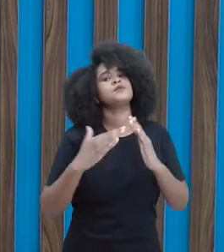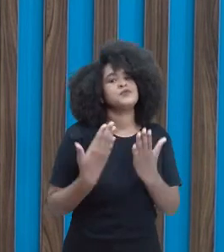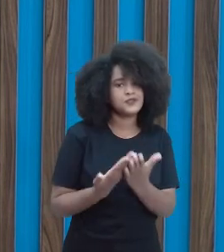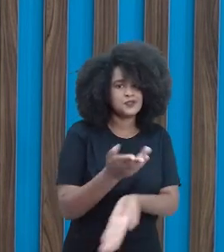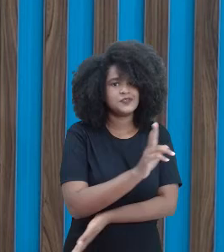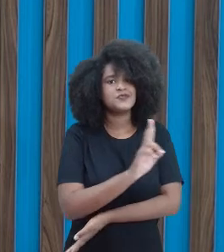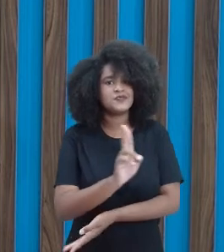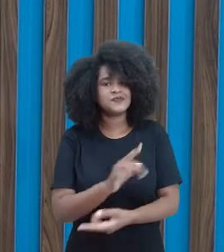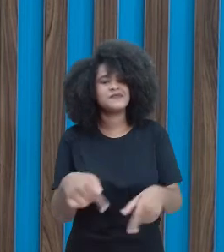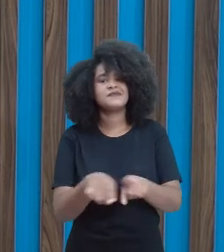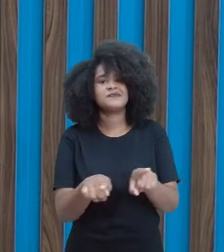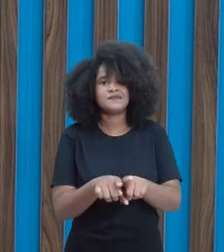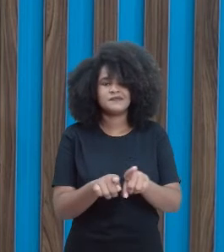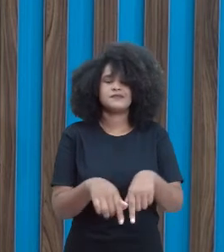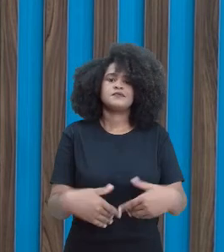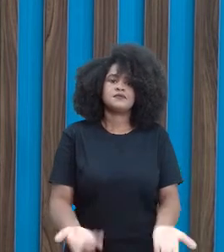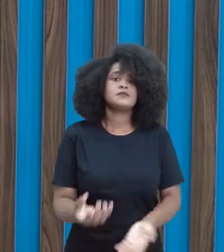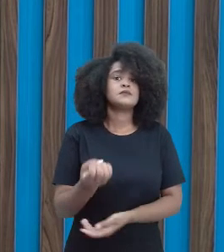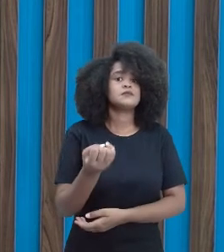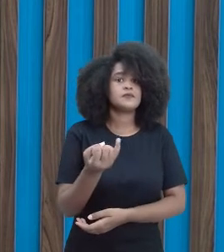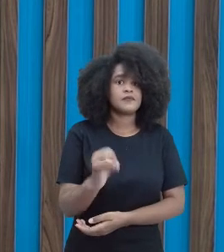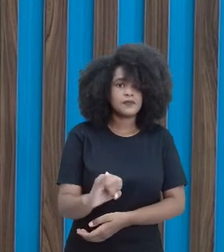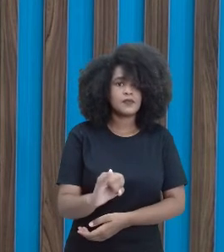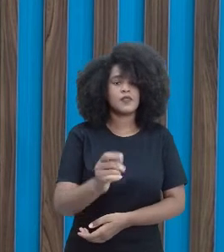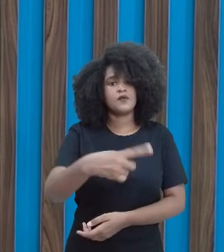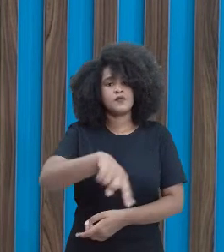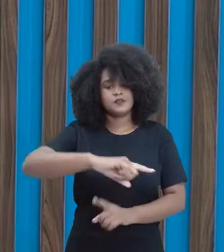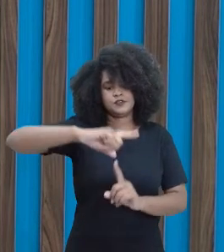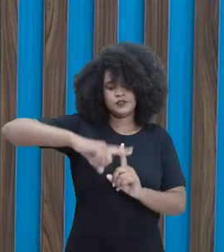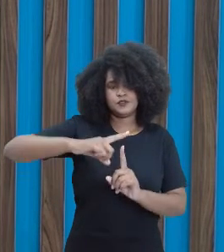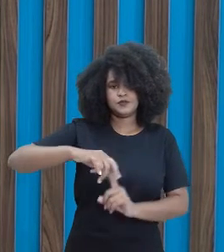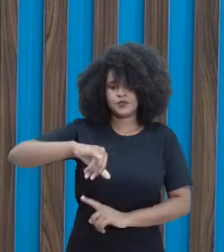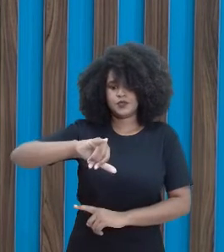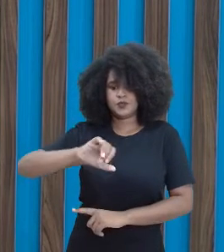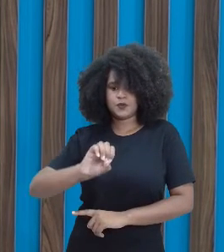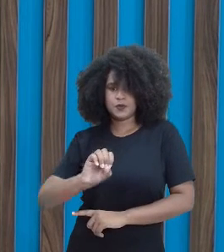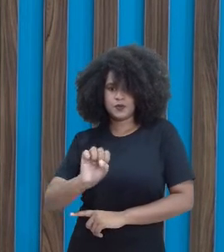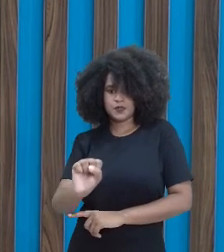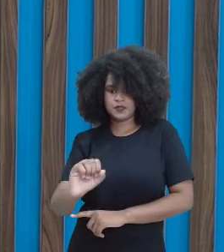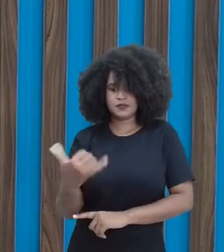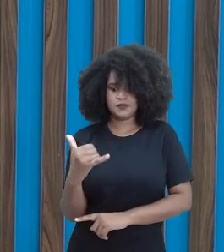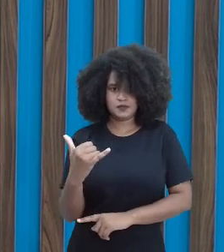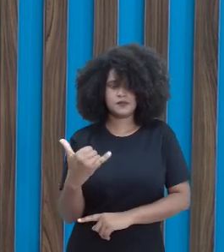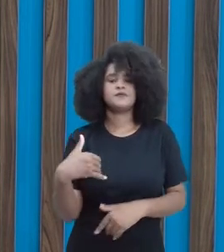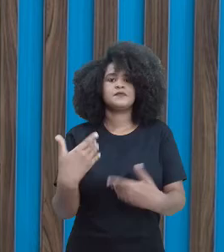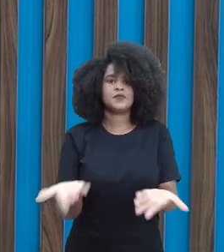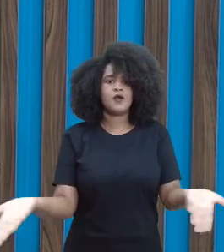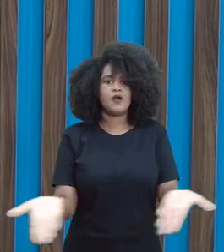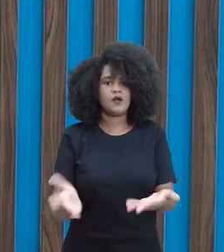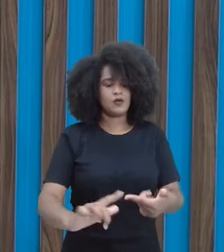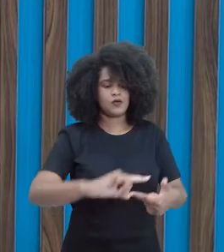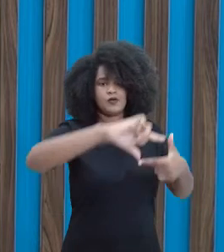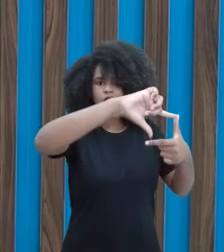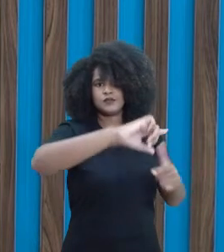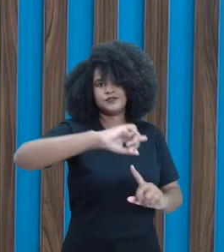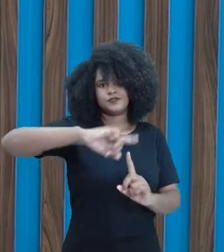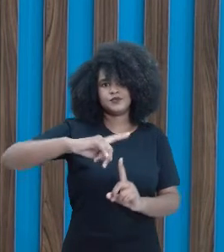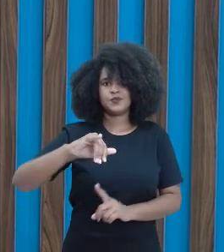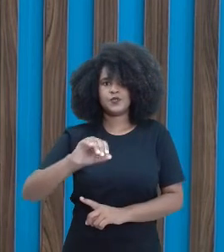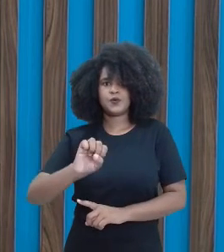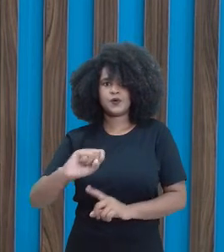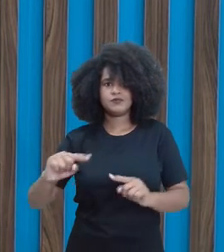vocês estão falando, mas também se você tem o celular iOS, então agora é o QR Code para quem tem